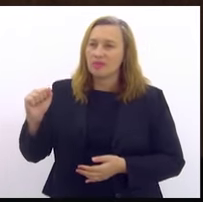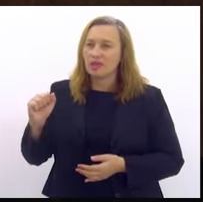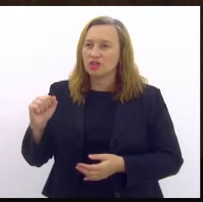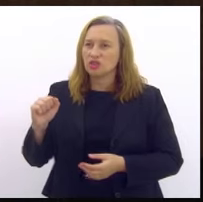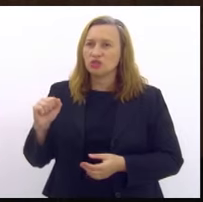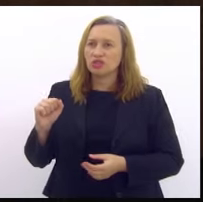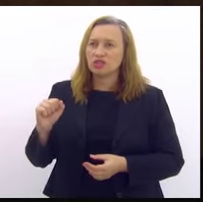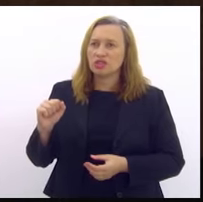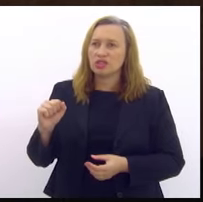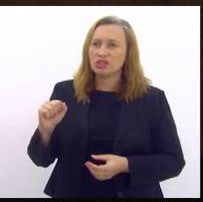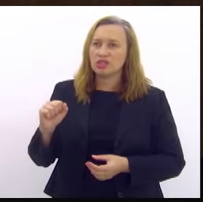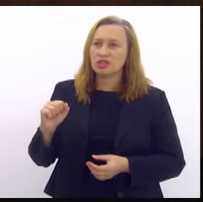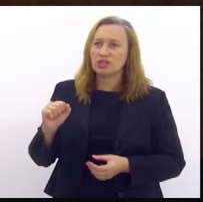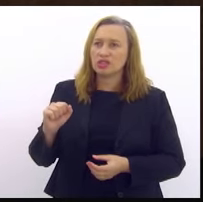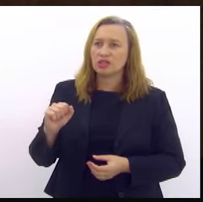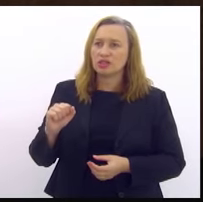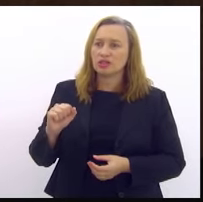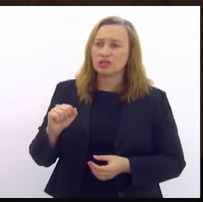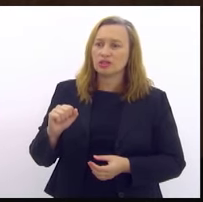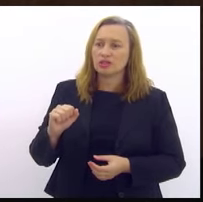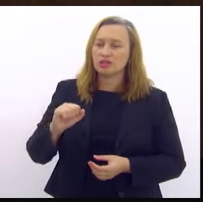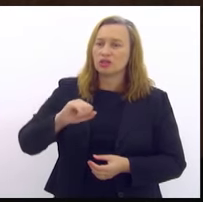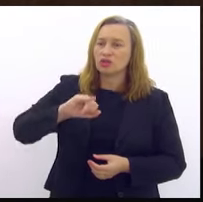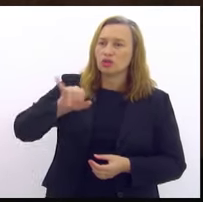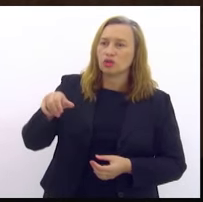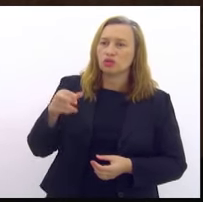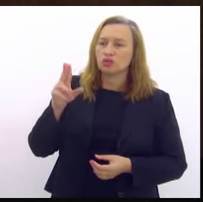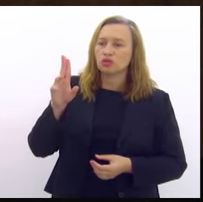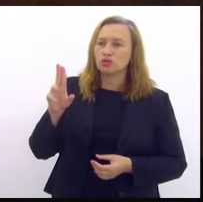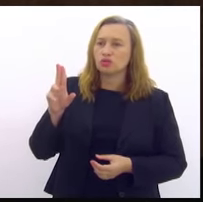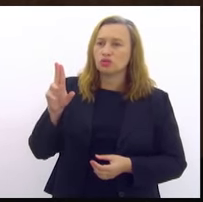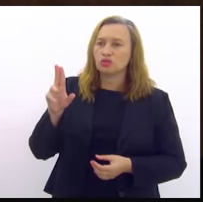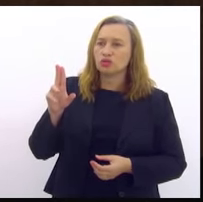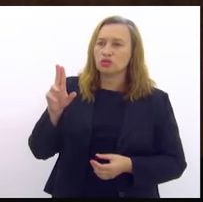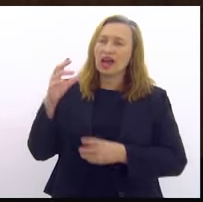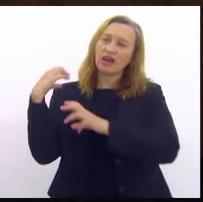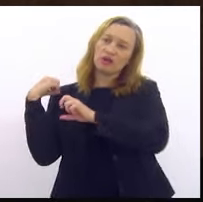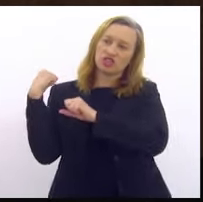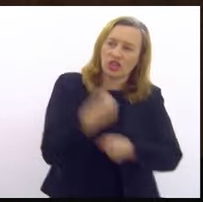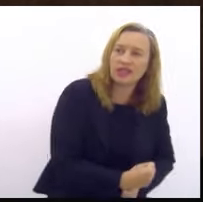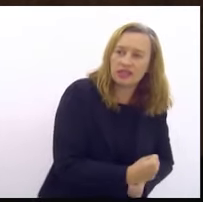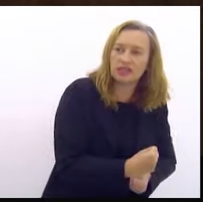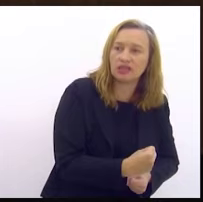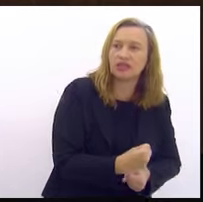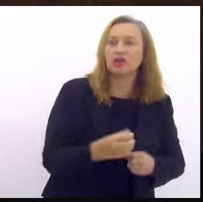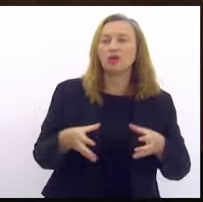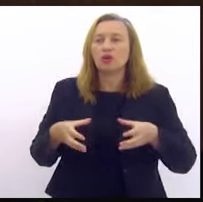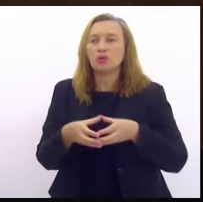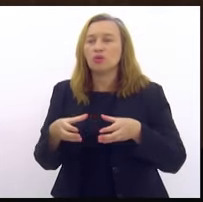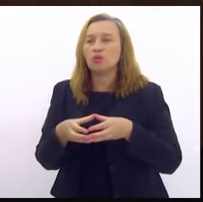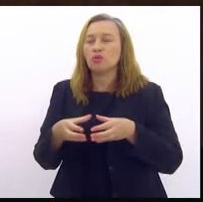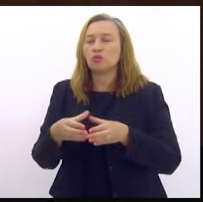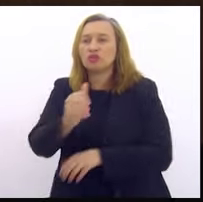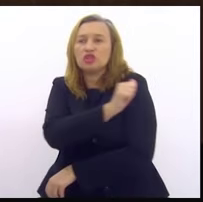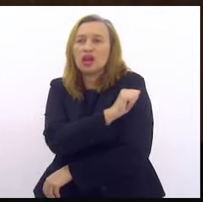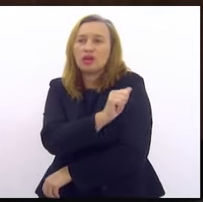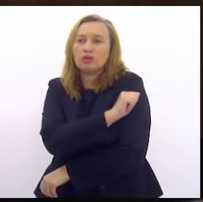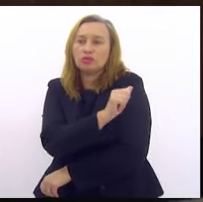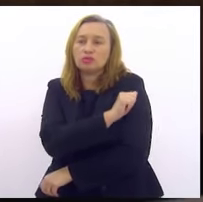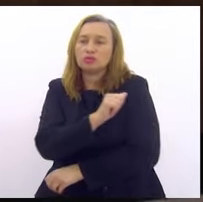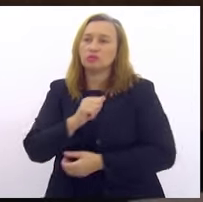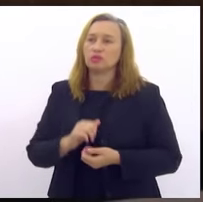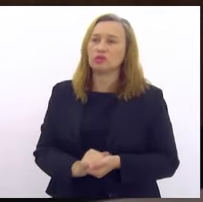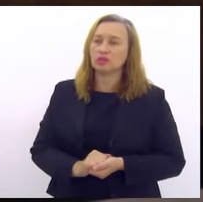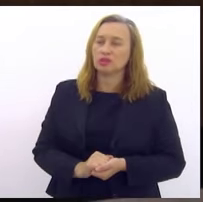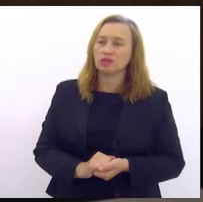Copacabana estão organizando grupos de alunos dispostos a